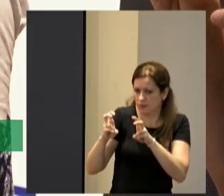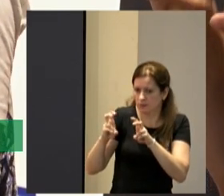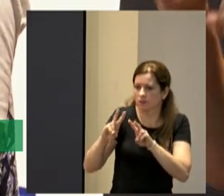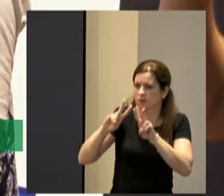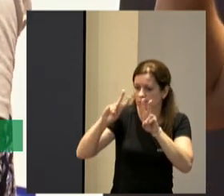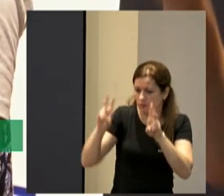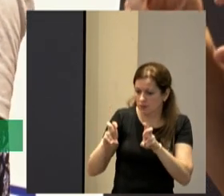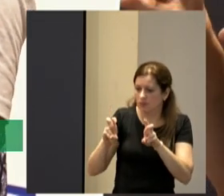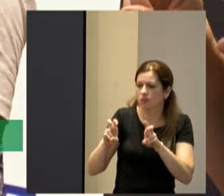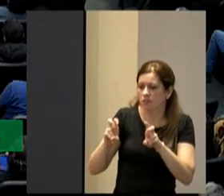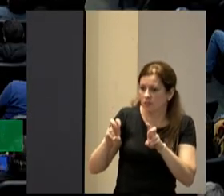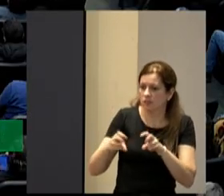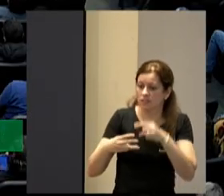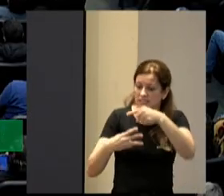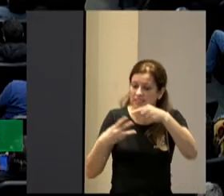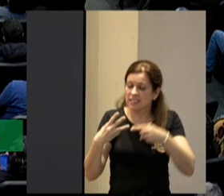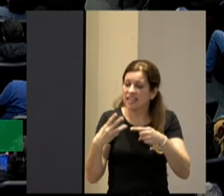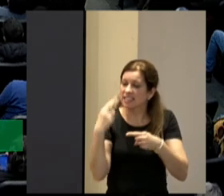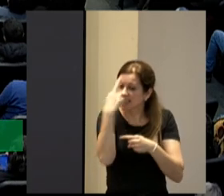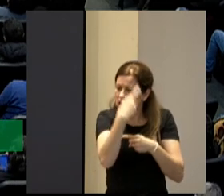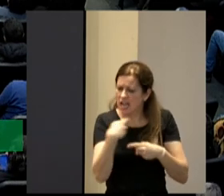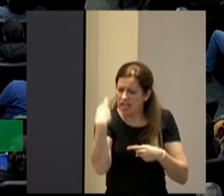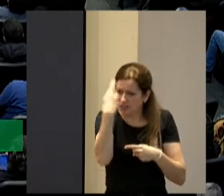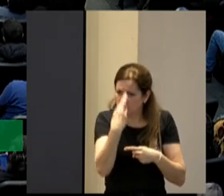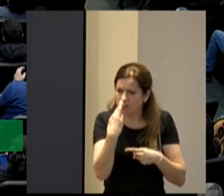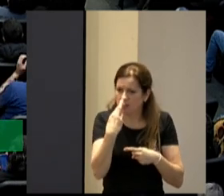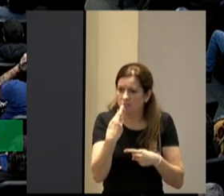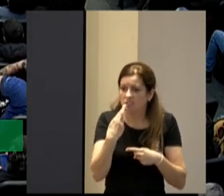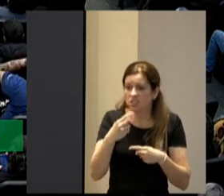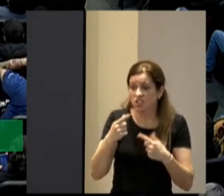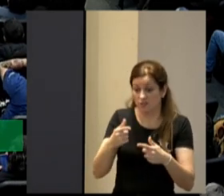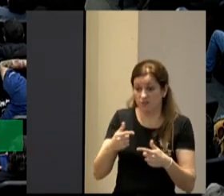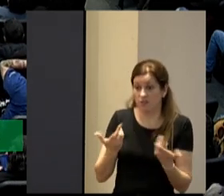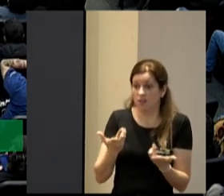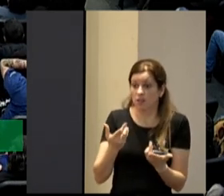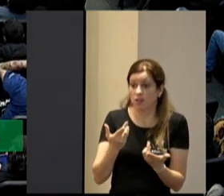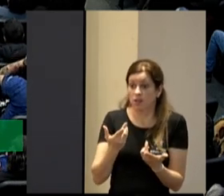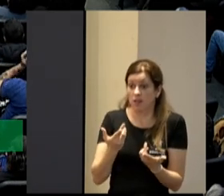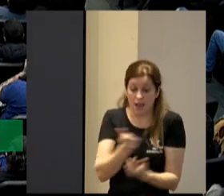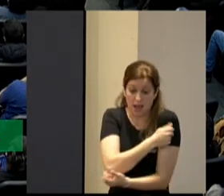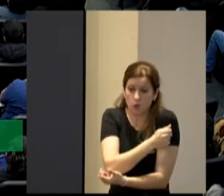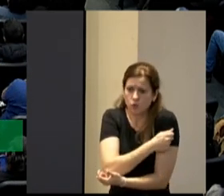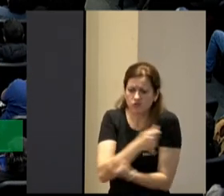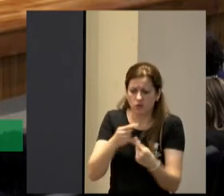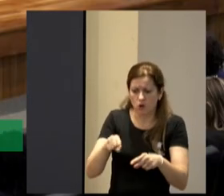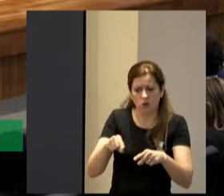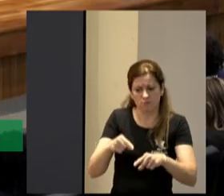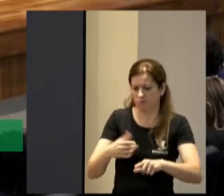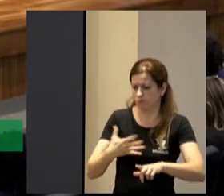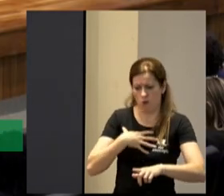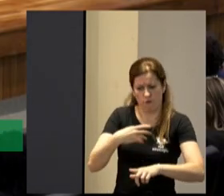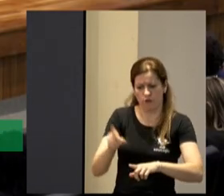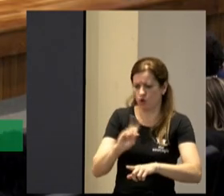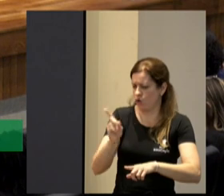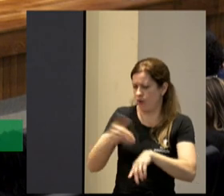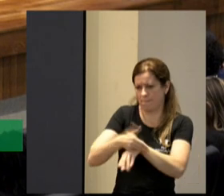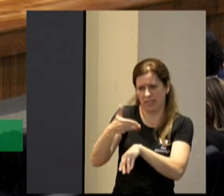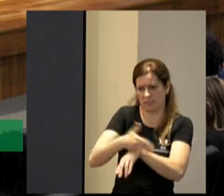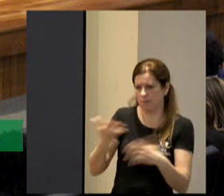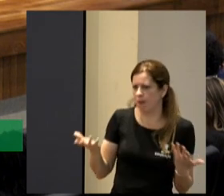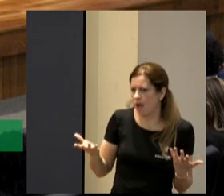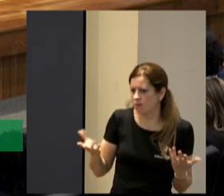o canto das três raças, que aquilo ali era coisa do diabo, que a criança não participaria da escola, da aula.